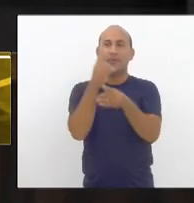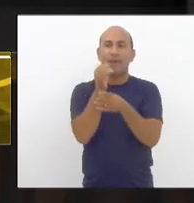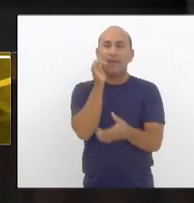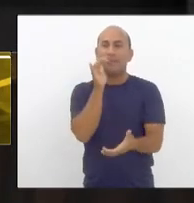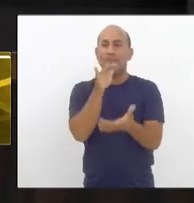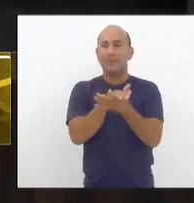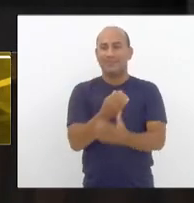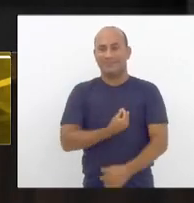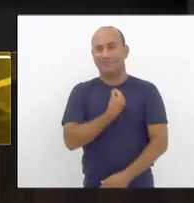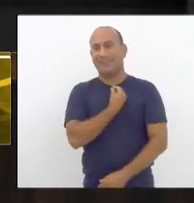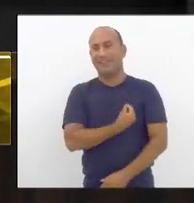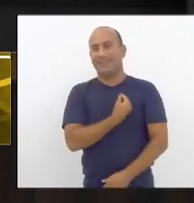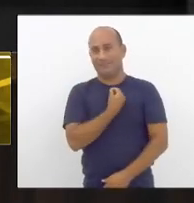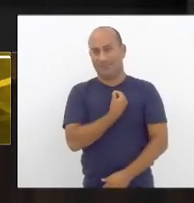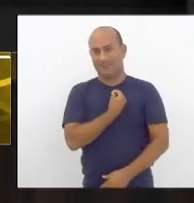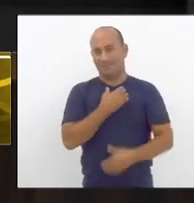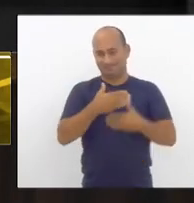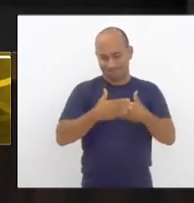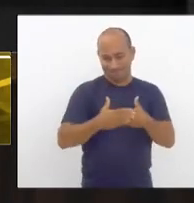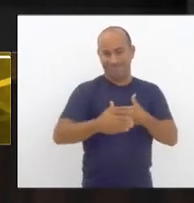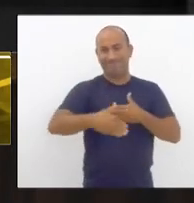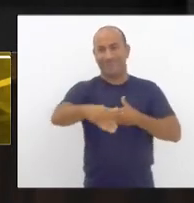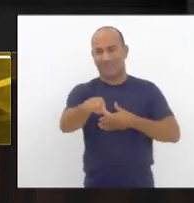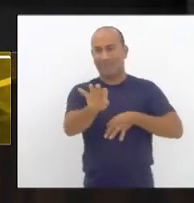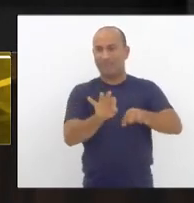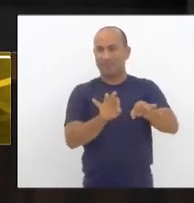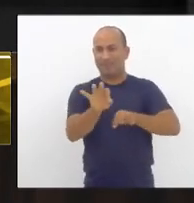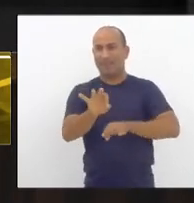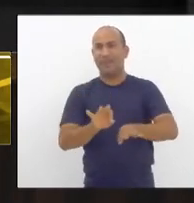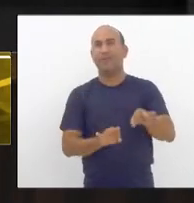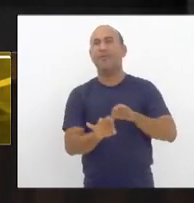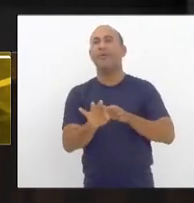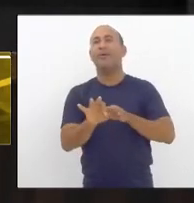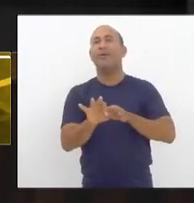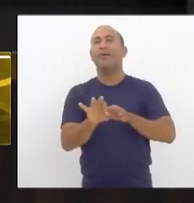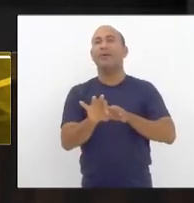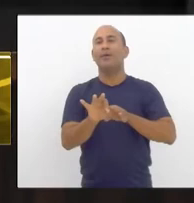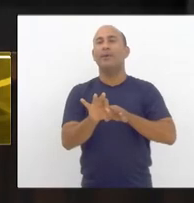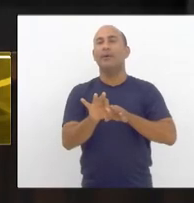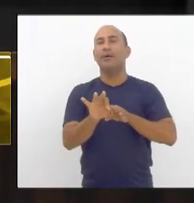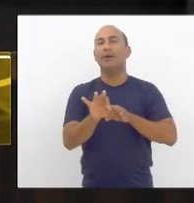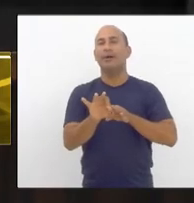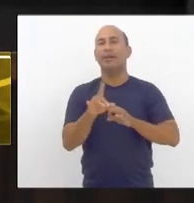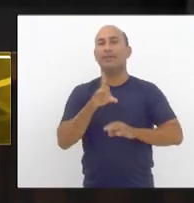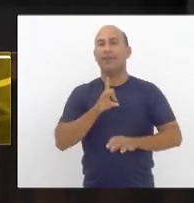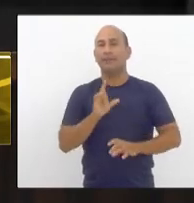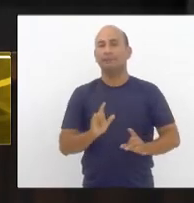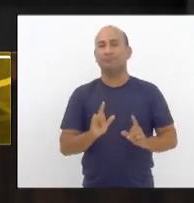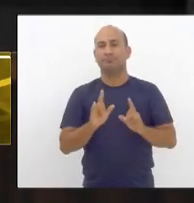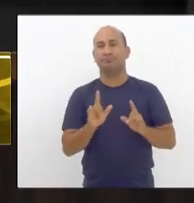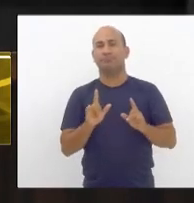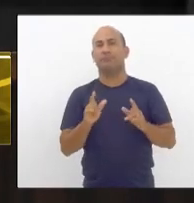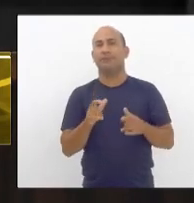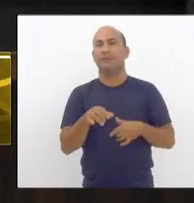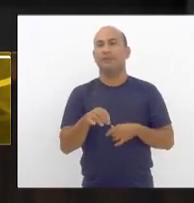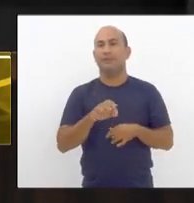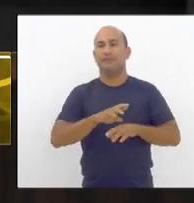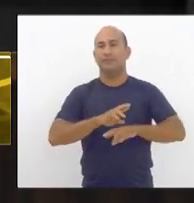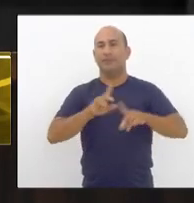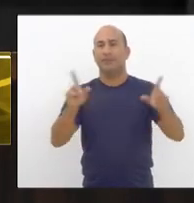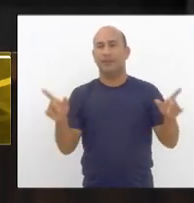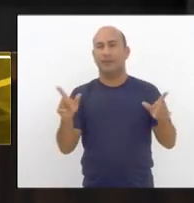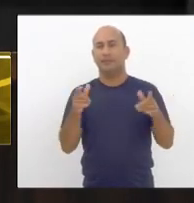vida desde então empreendou e assessorou o projeto de hotelaria Gastronomia em diferentes